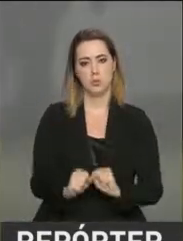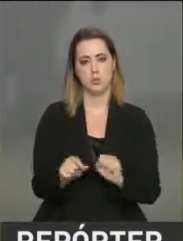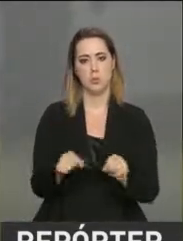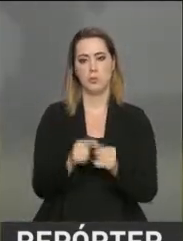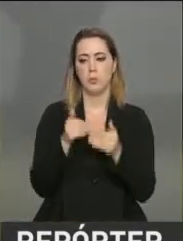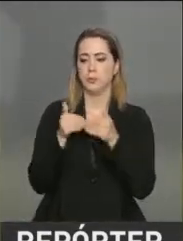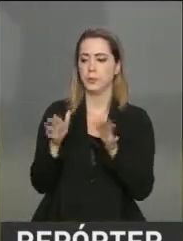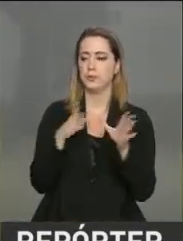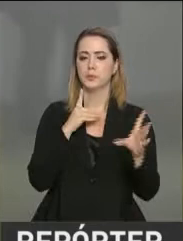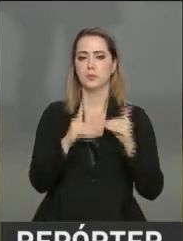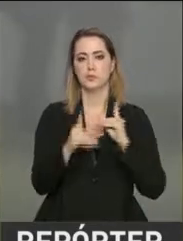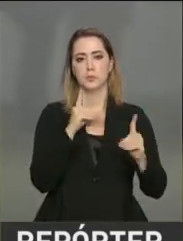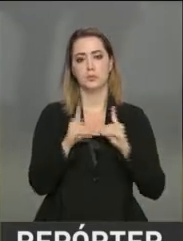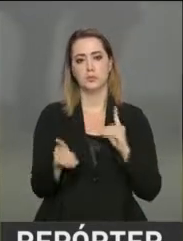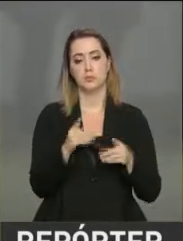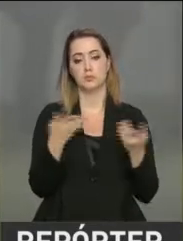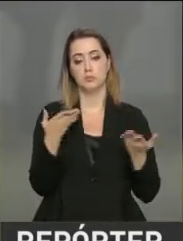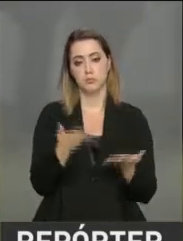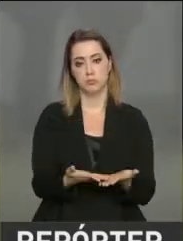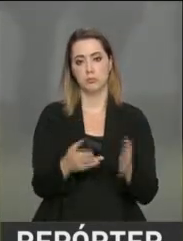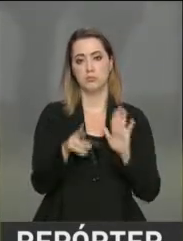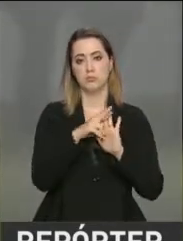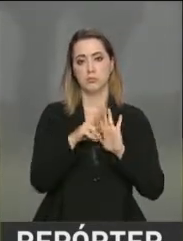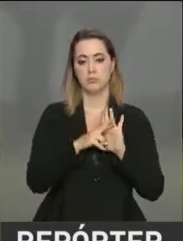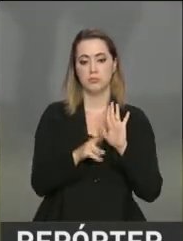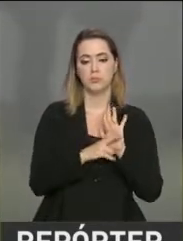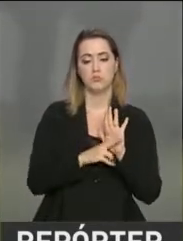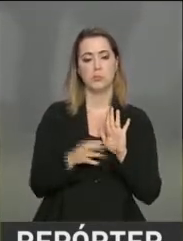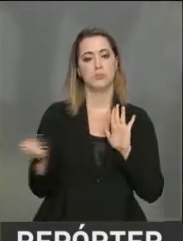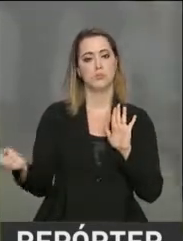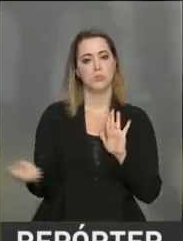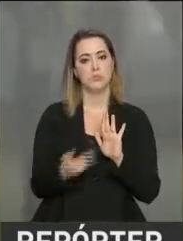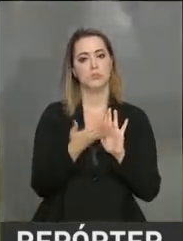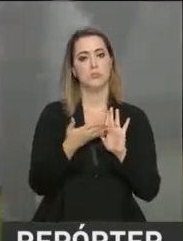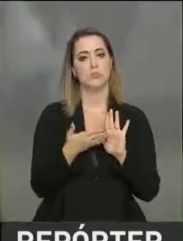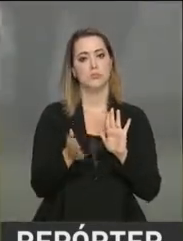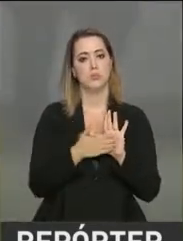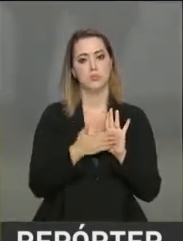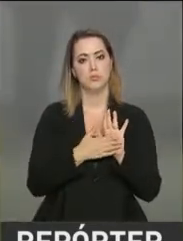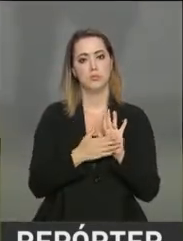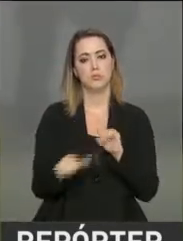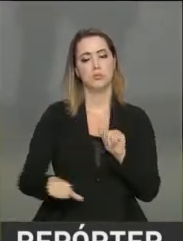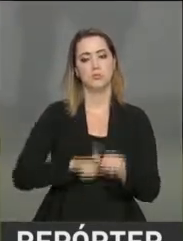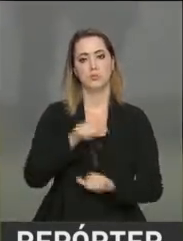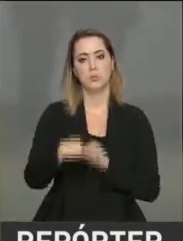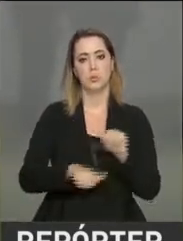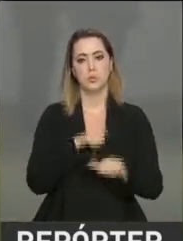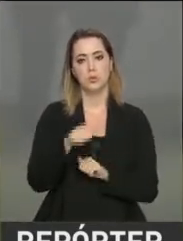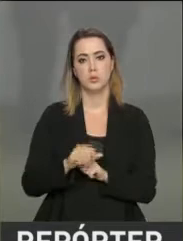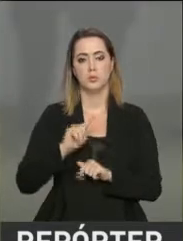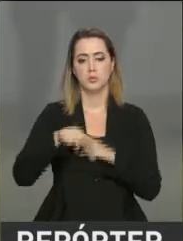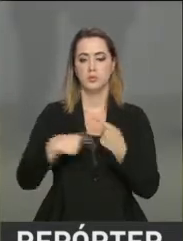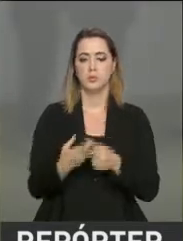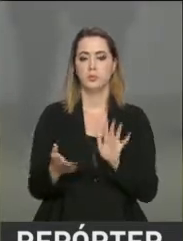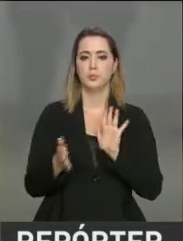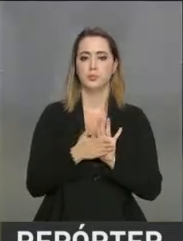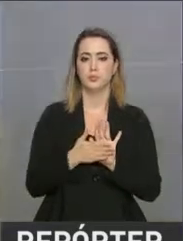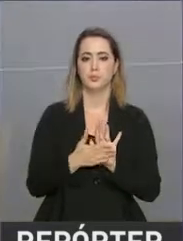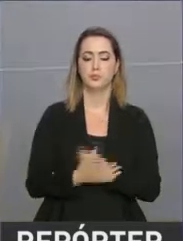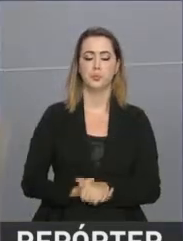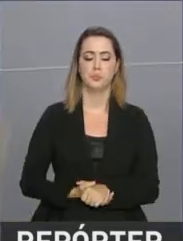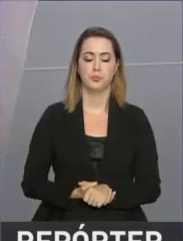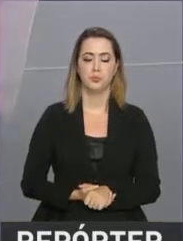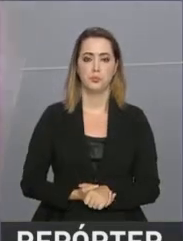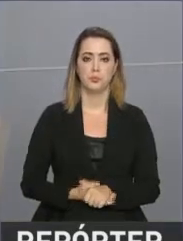amplo debate em relação a essas regras que estão previstas para mudarem a partir da proposta, Zé Luiz. Ô